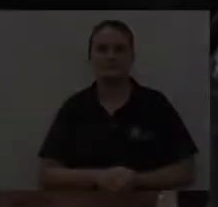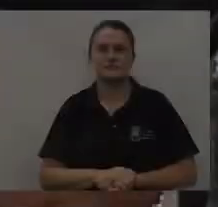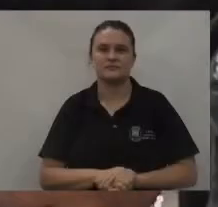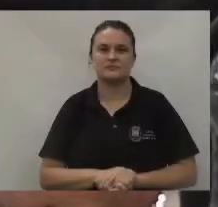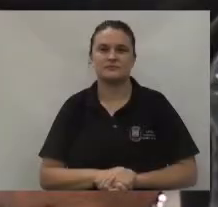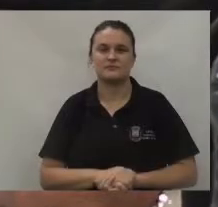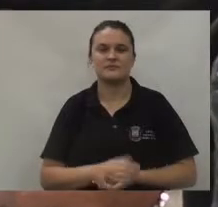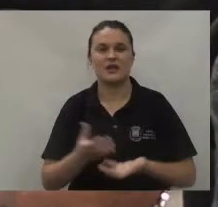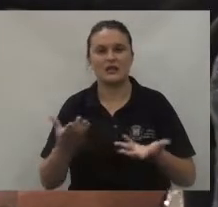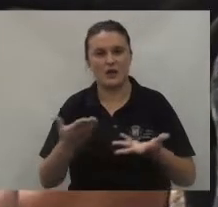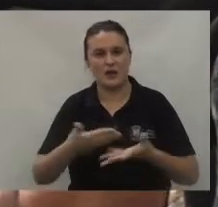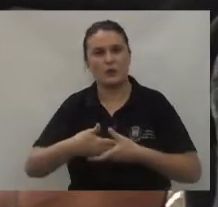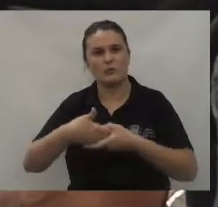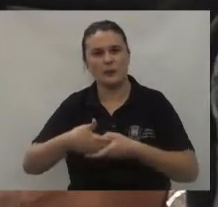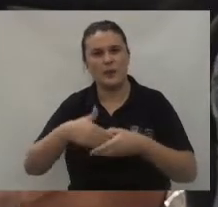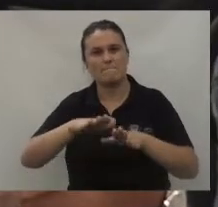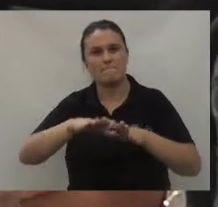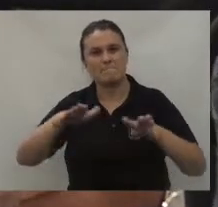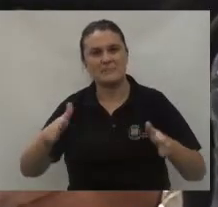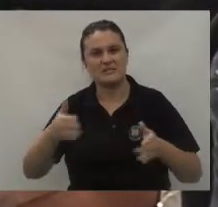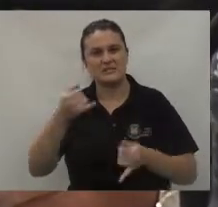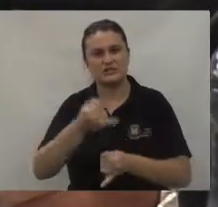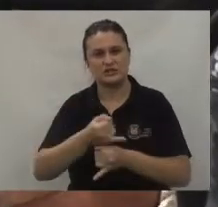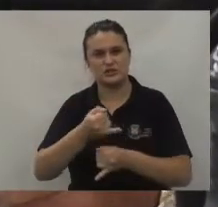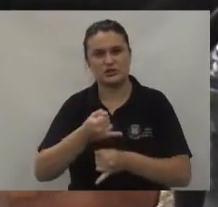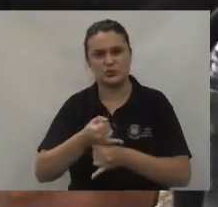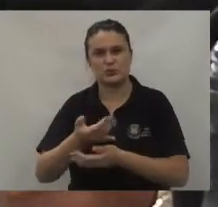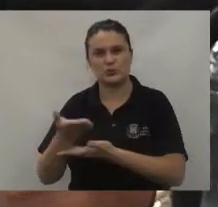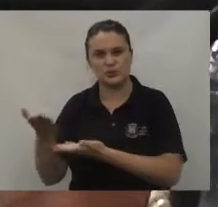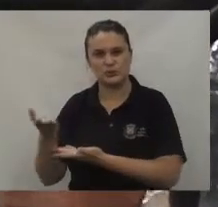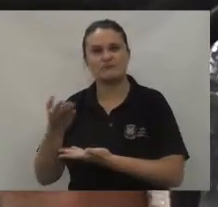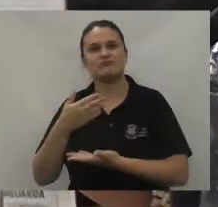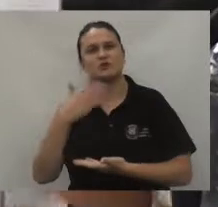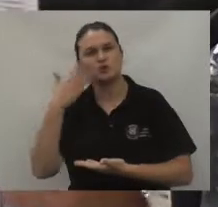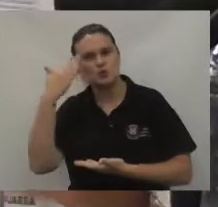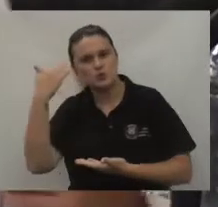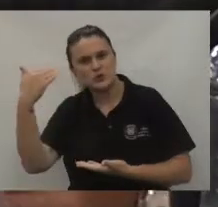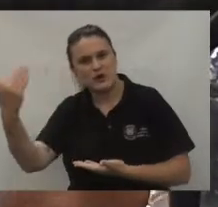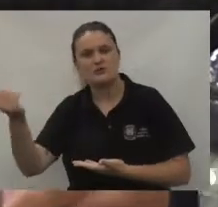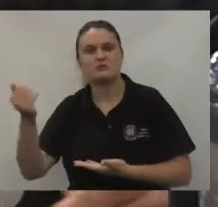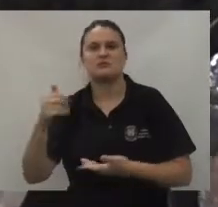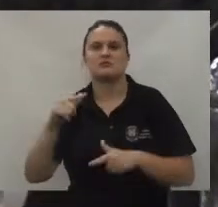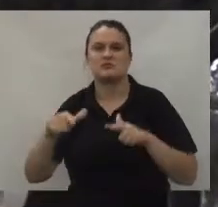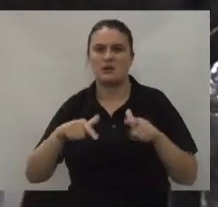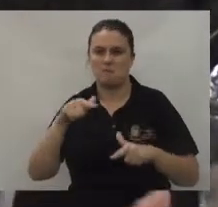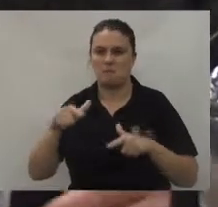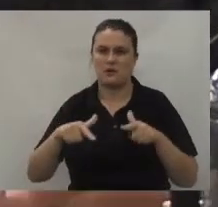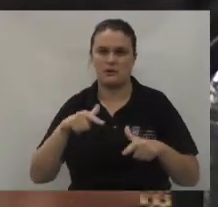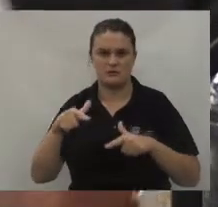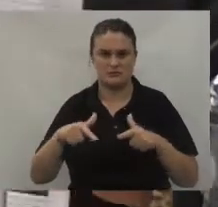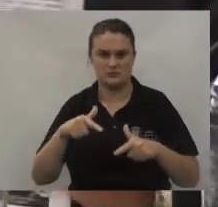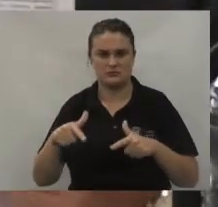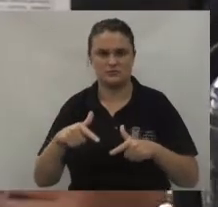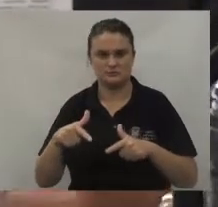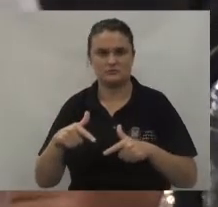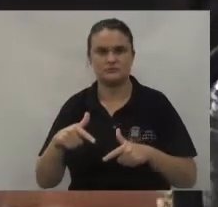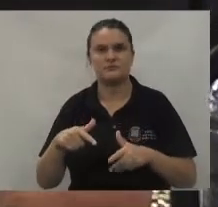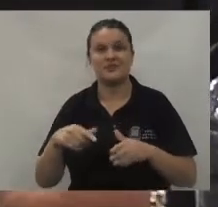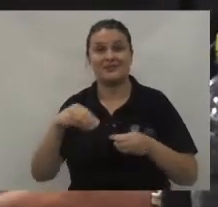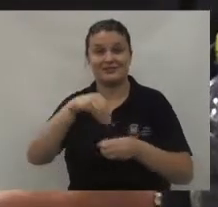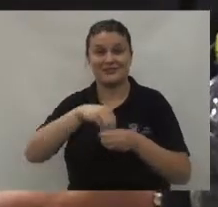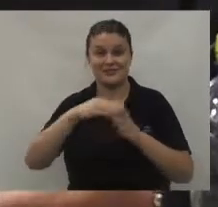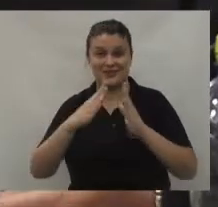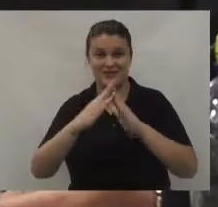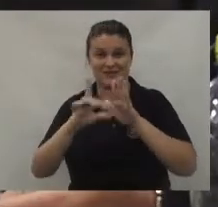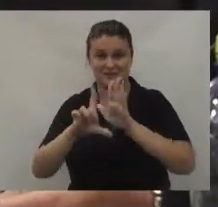quero cumprimentar mesa diretora nova mesa diretora e desejar sucesso na condução dos trabalhos aqui na casa de leis